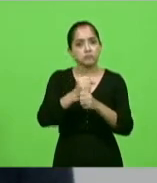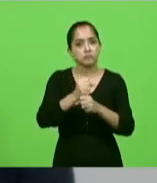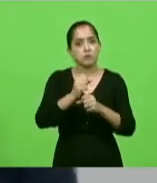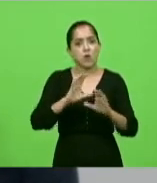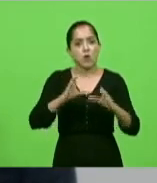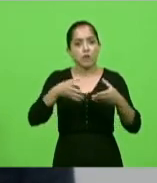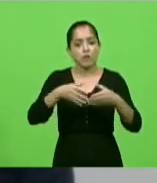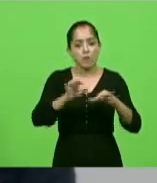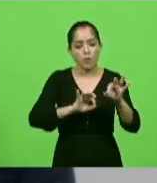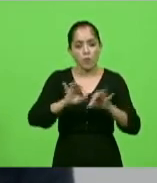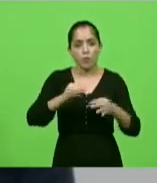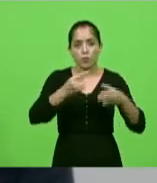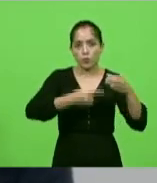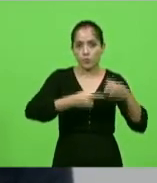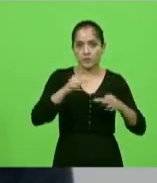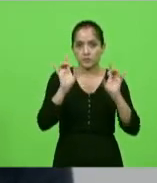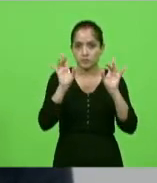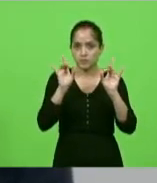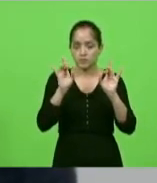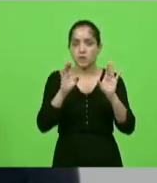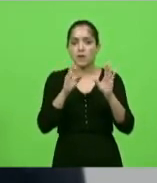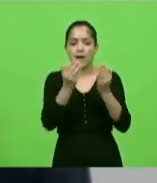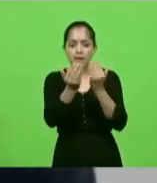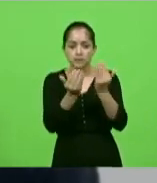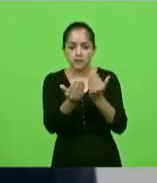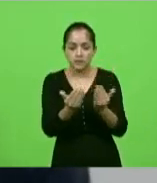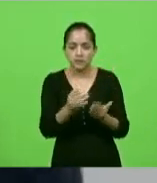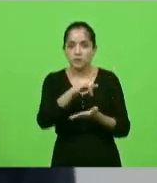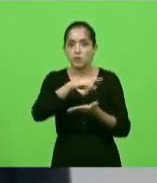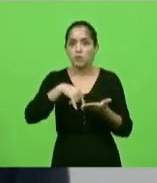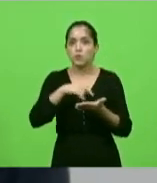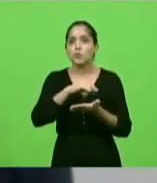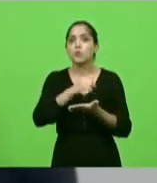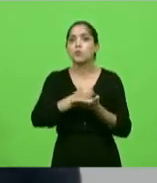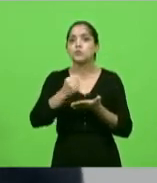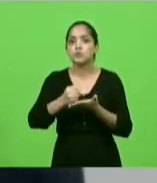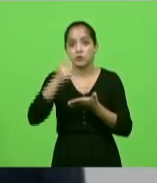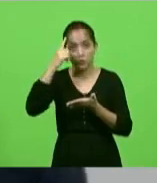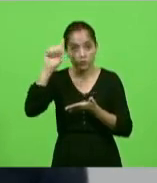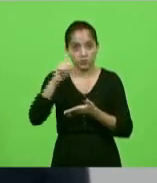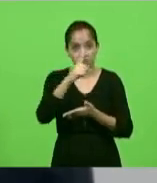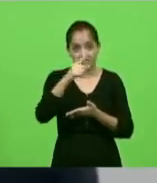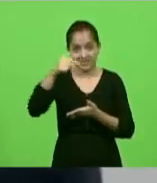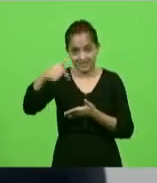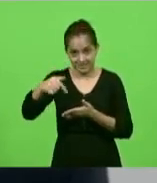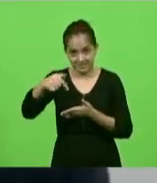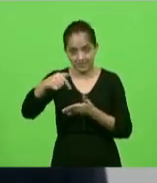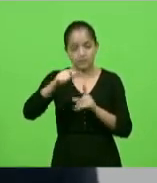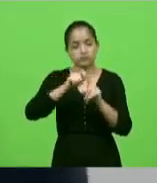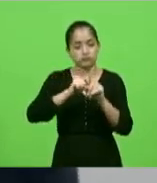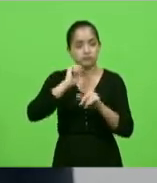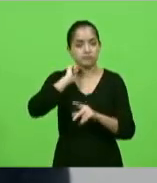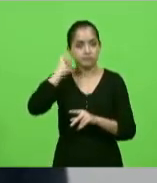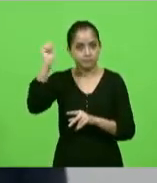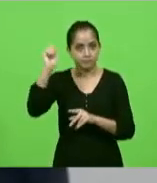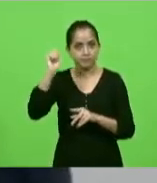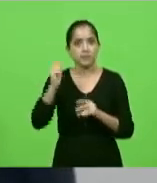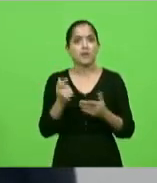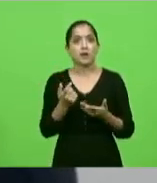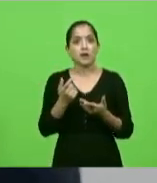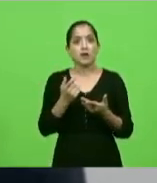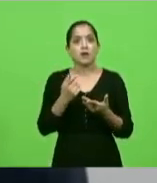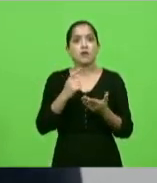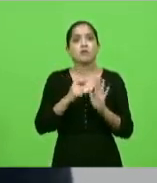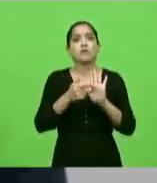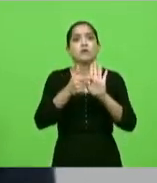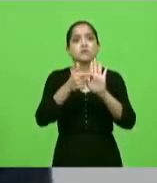comissão especial para analisar o contrato. E, em seguida, no dia 17, ainda do mês de abril, foi instaurado